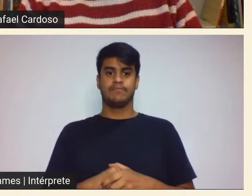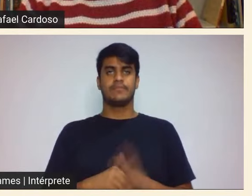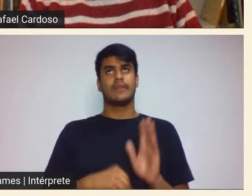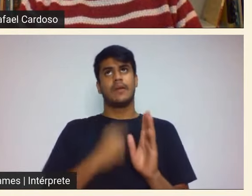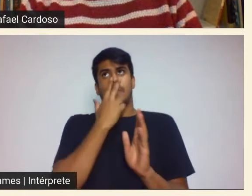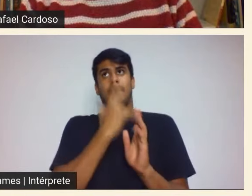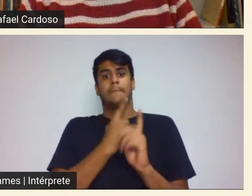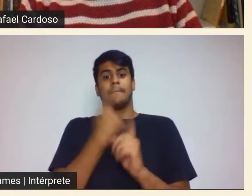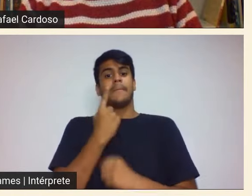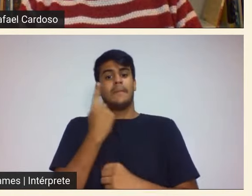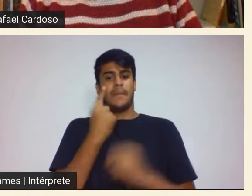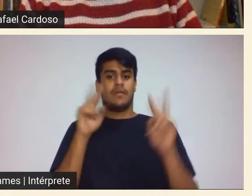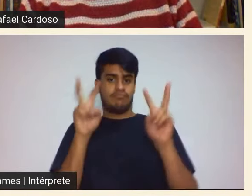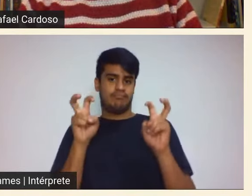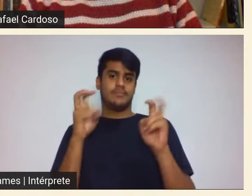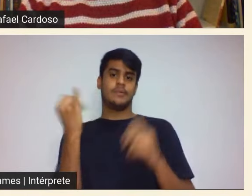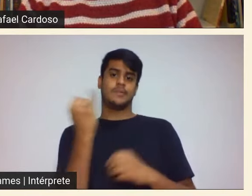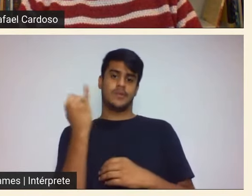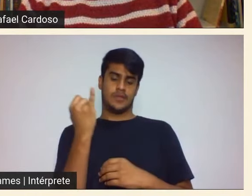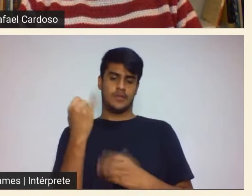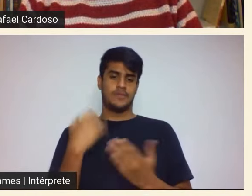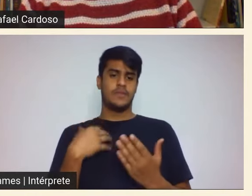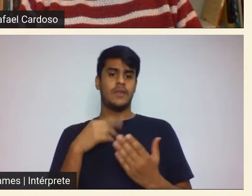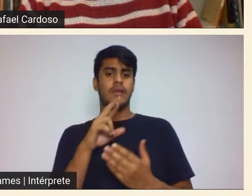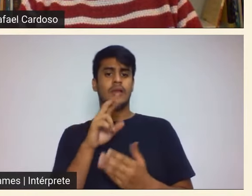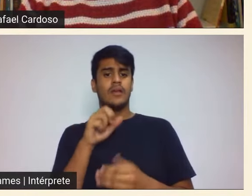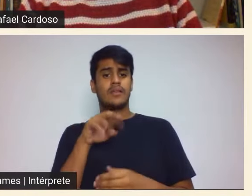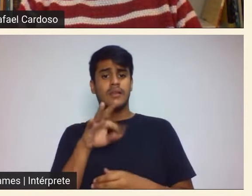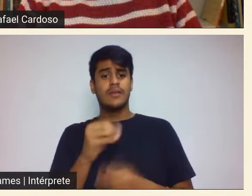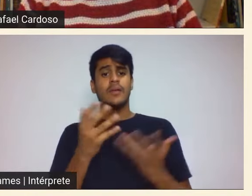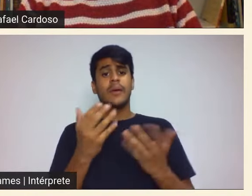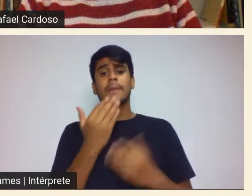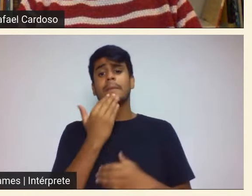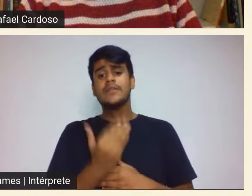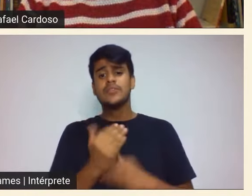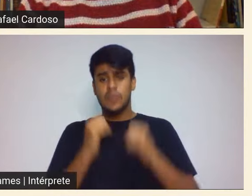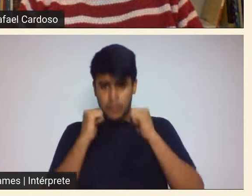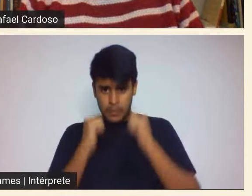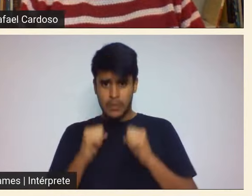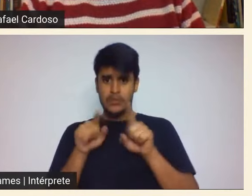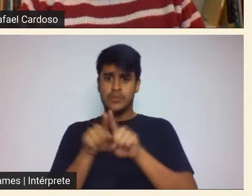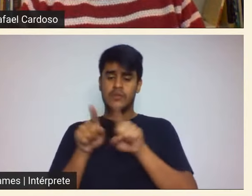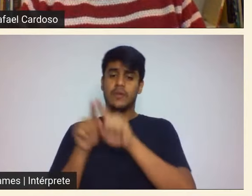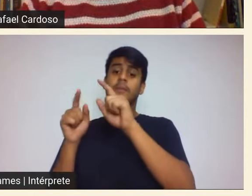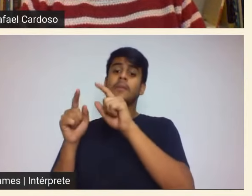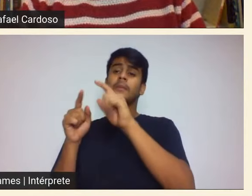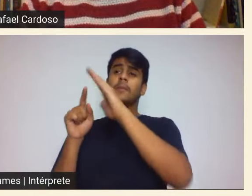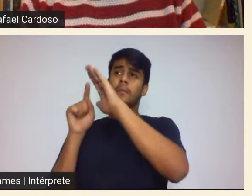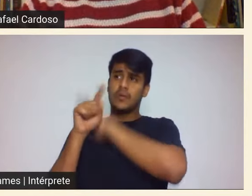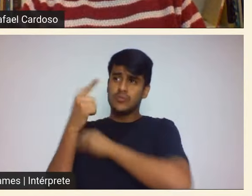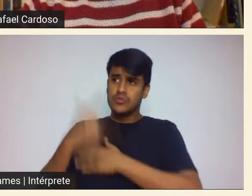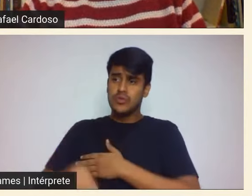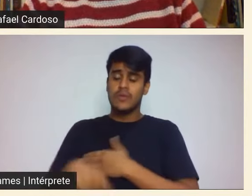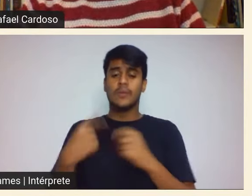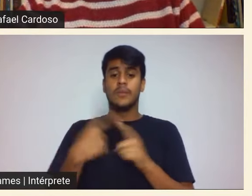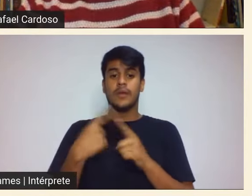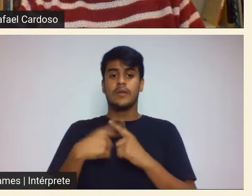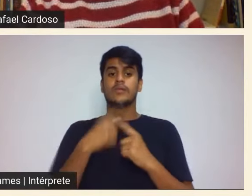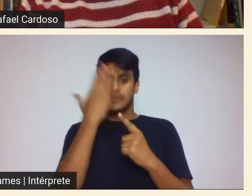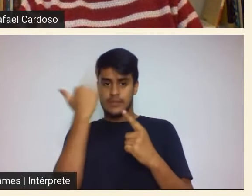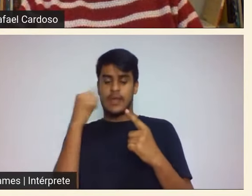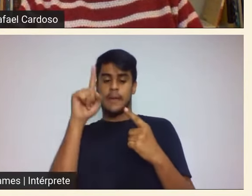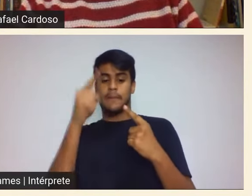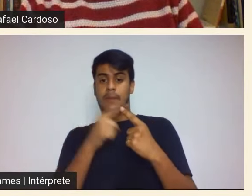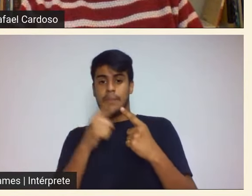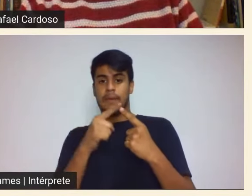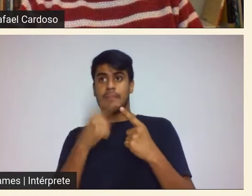primeira questão importante. Renata, eu quero muito pedir que você repita, porque eu falei duas coisas. Essa era a primeira, e aí tem mais uma coisa que